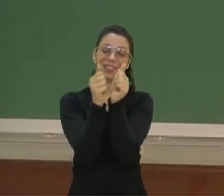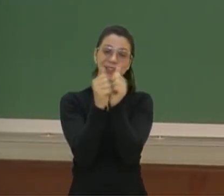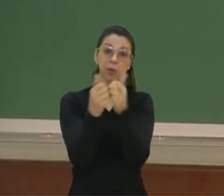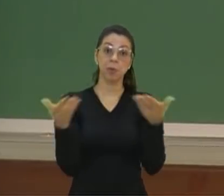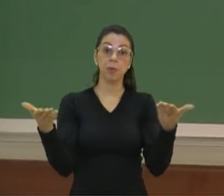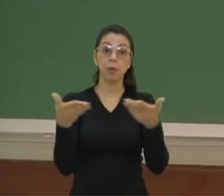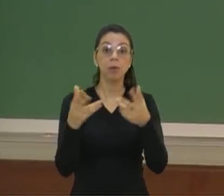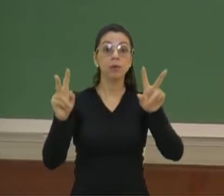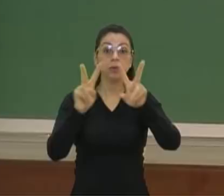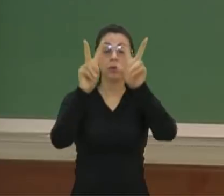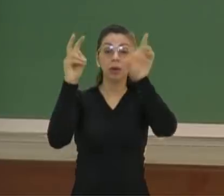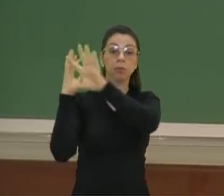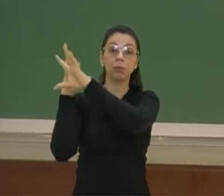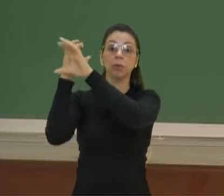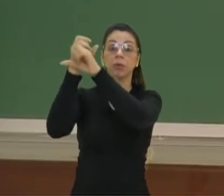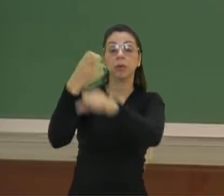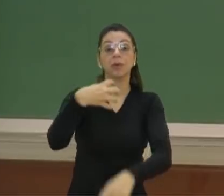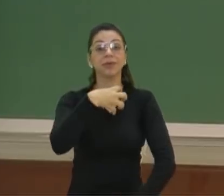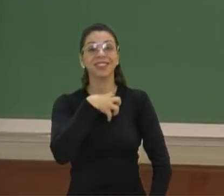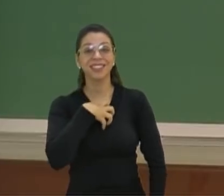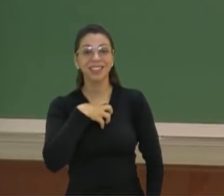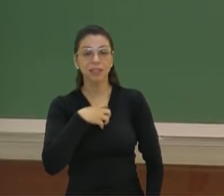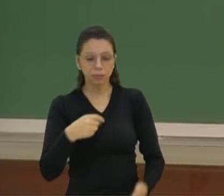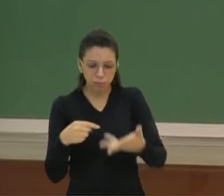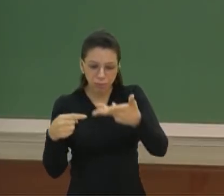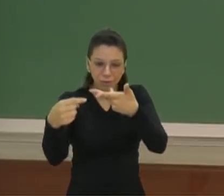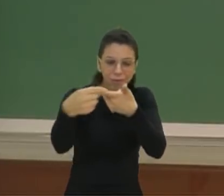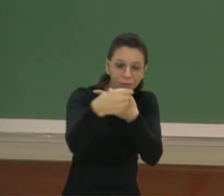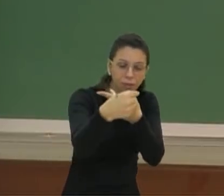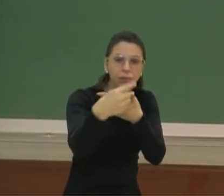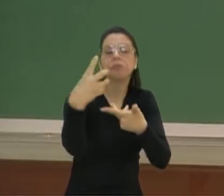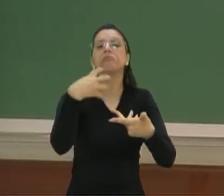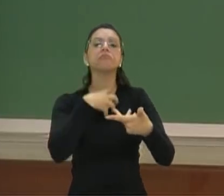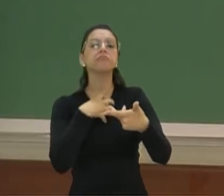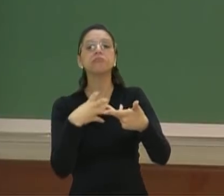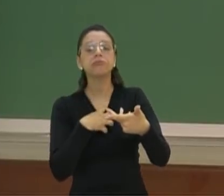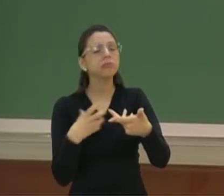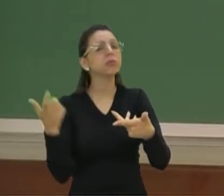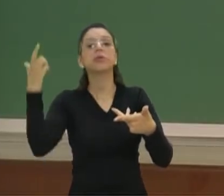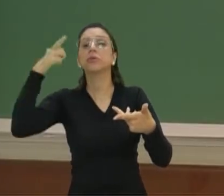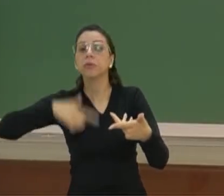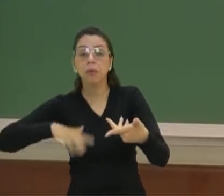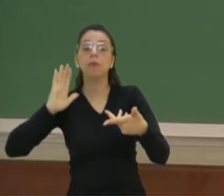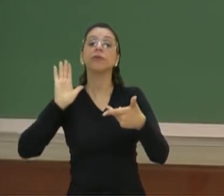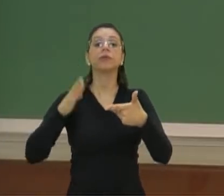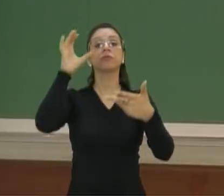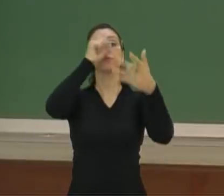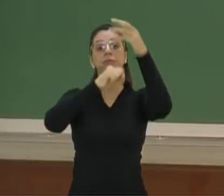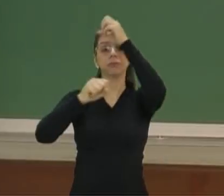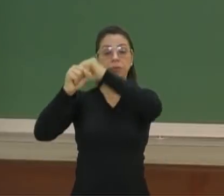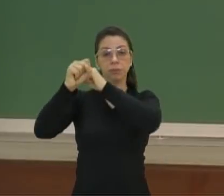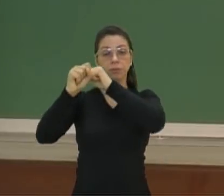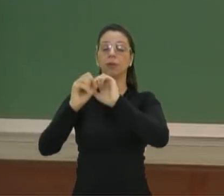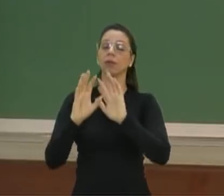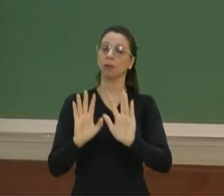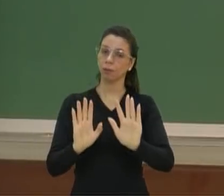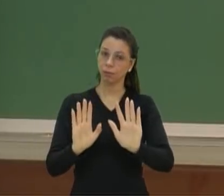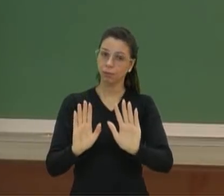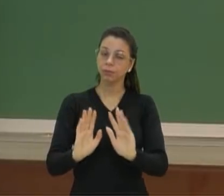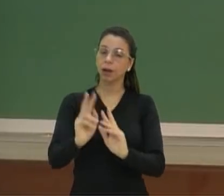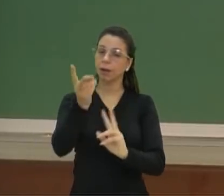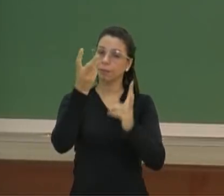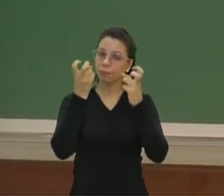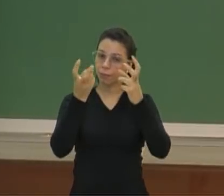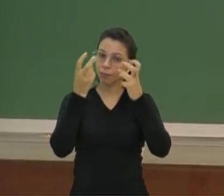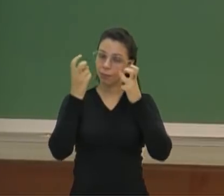uma retomada dos sentidos. Sentidos, Fabiano, mas de novo a gente já aprendeu. Percebam que há